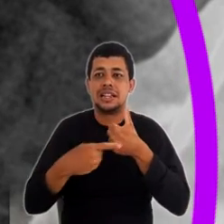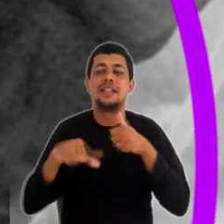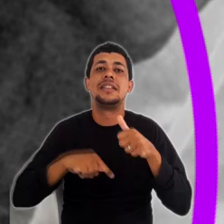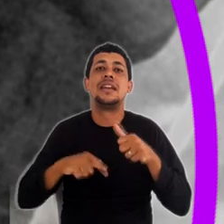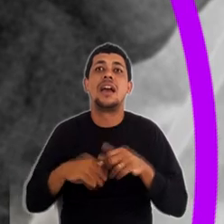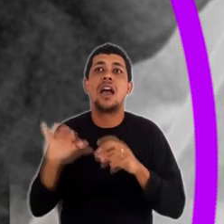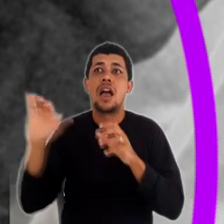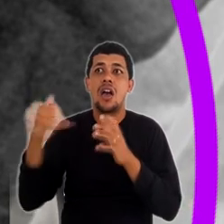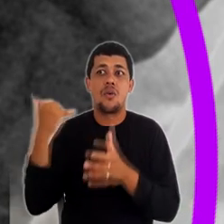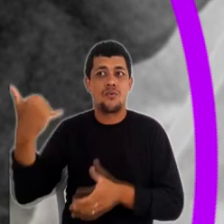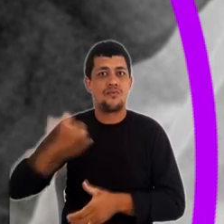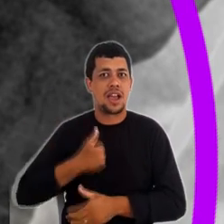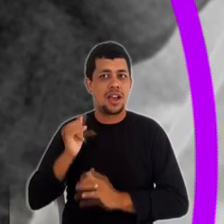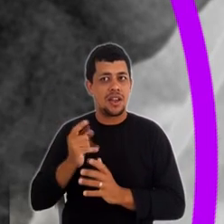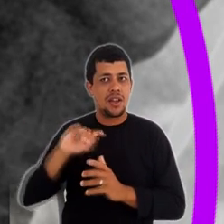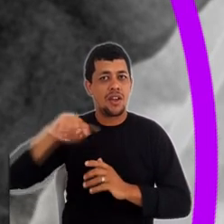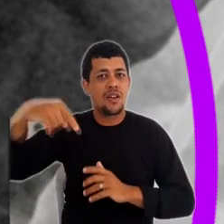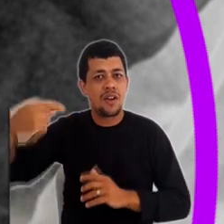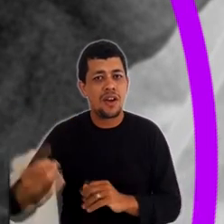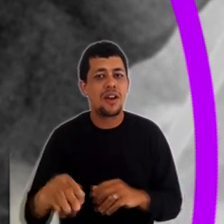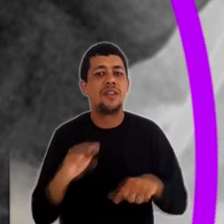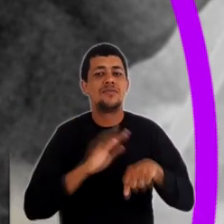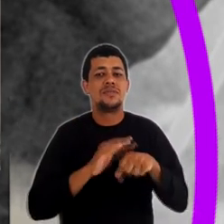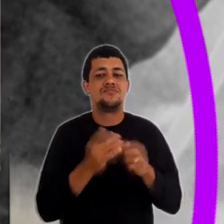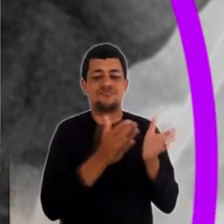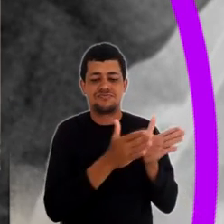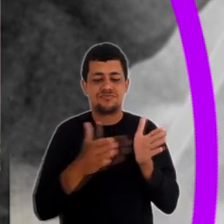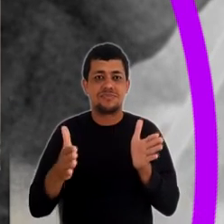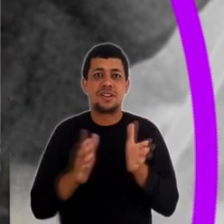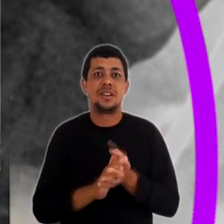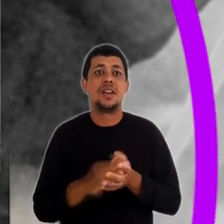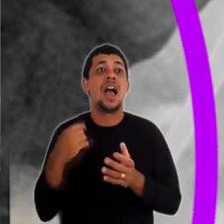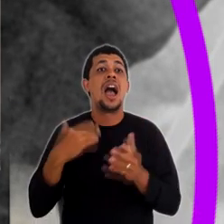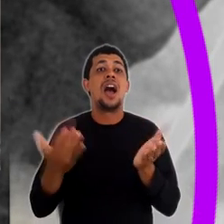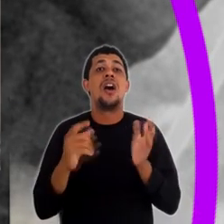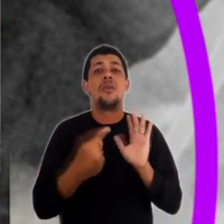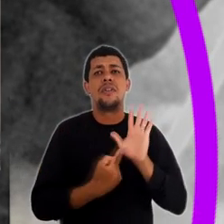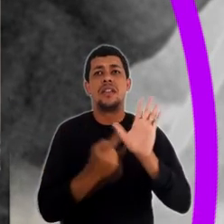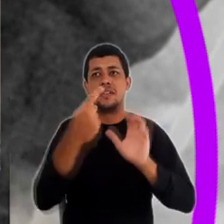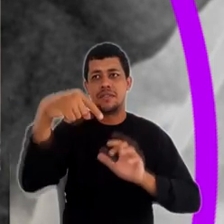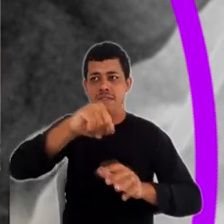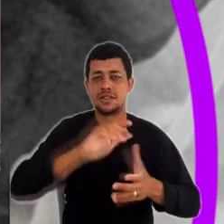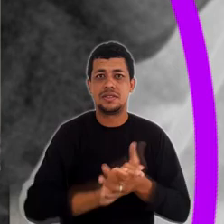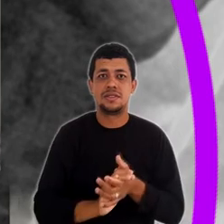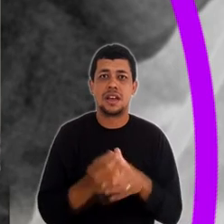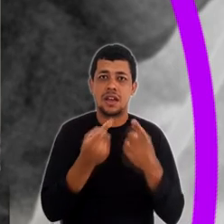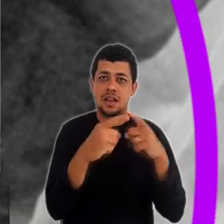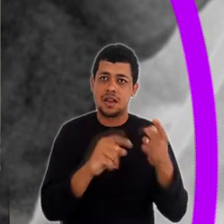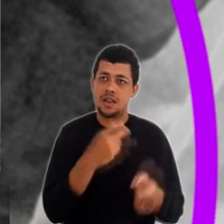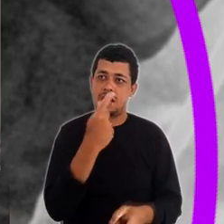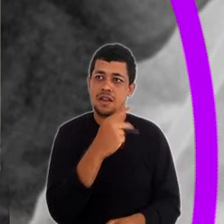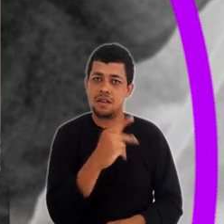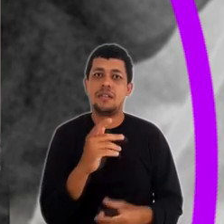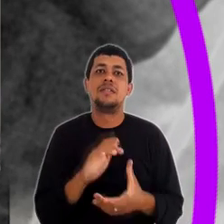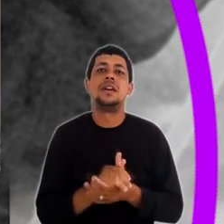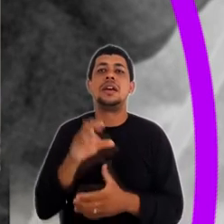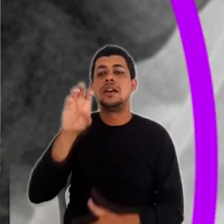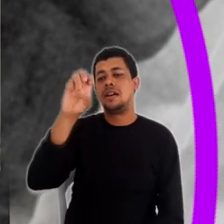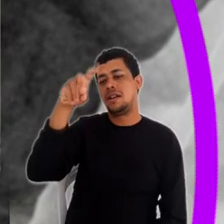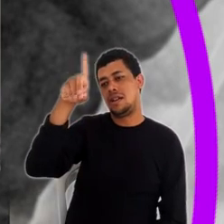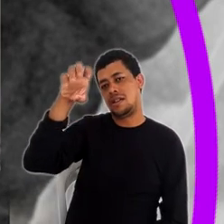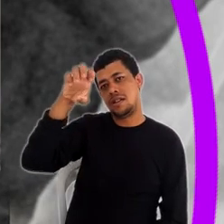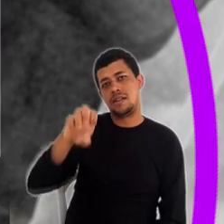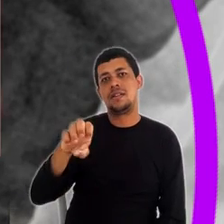da próxima temporada, deixa aquela curtida e eu vou deixar rolando aqui a música Éden das Moças para